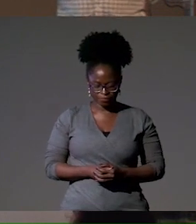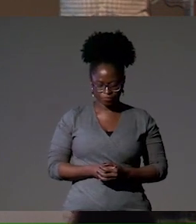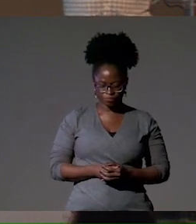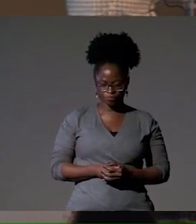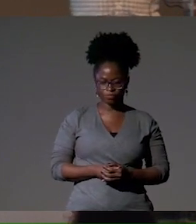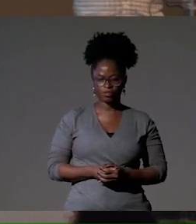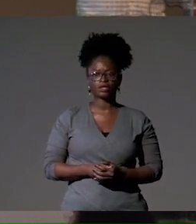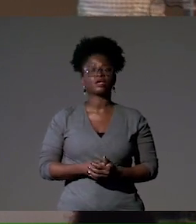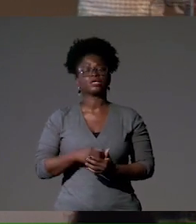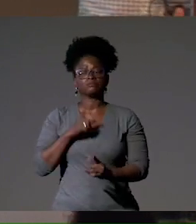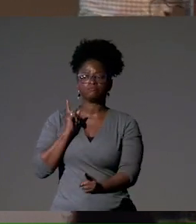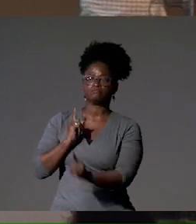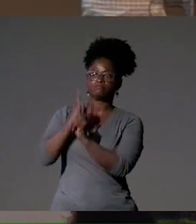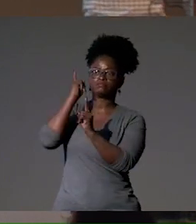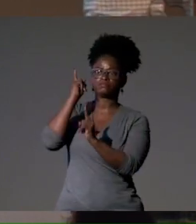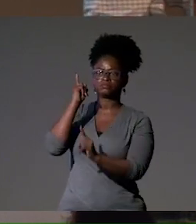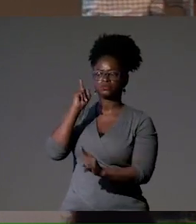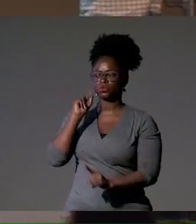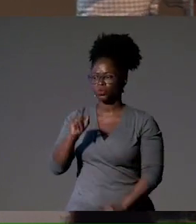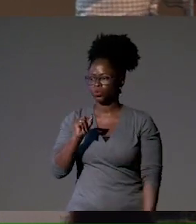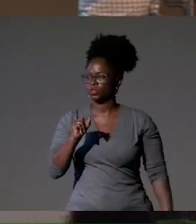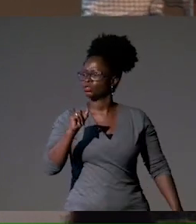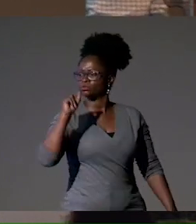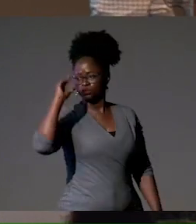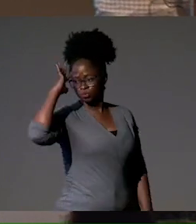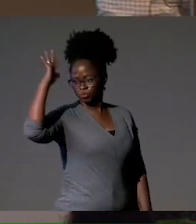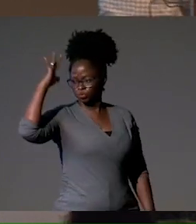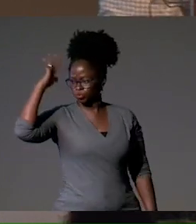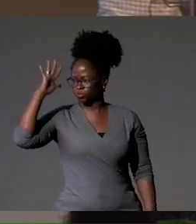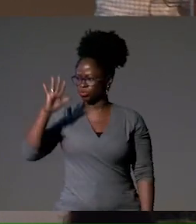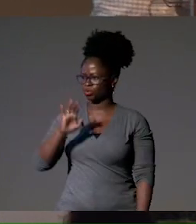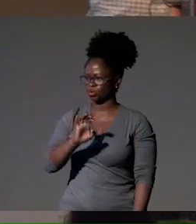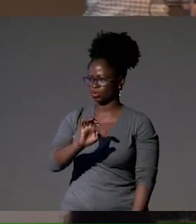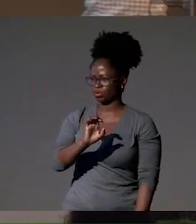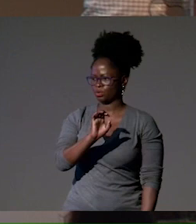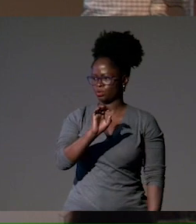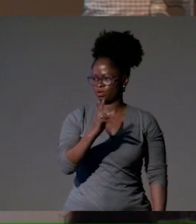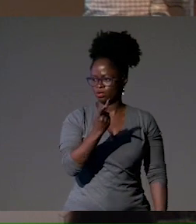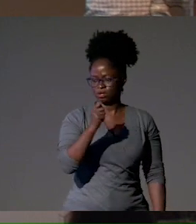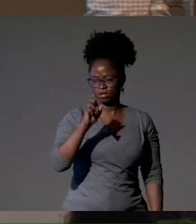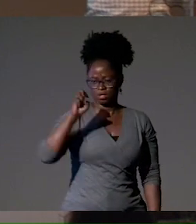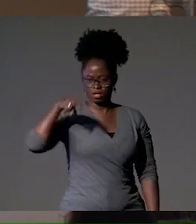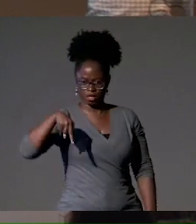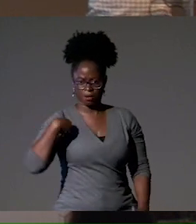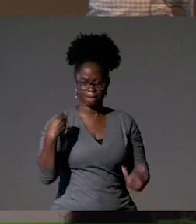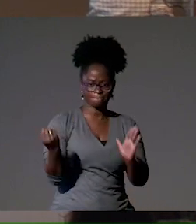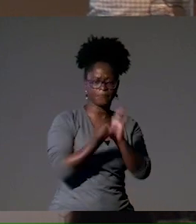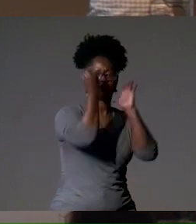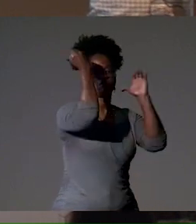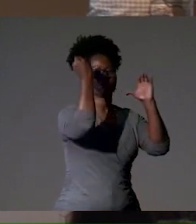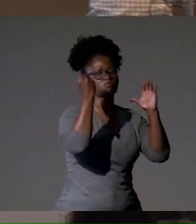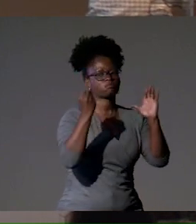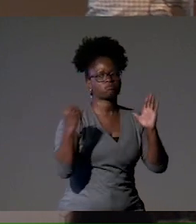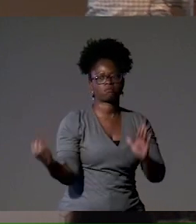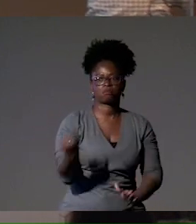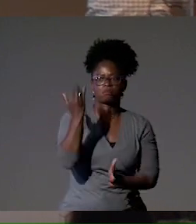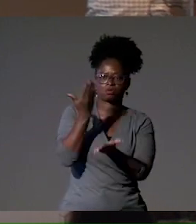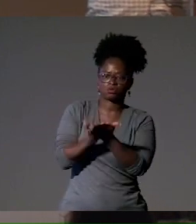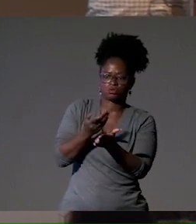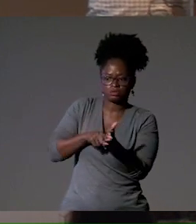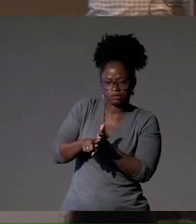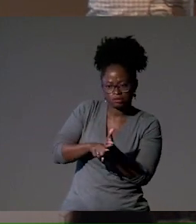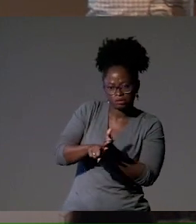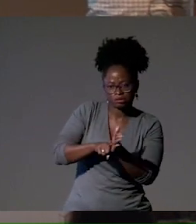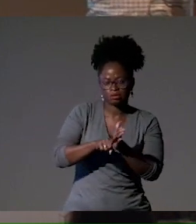isso e mais a descoberta do sono REM, por Asterisk e Kleitman, em 1953, são dois marcos importantes de estudar sono.